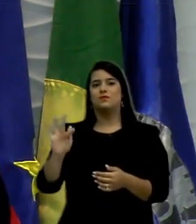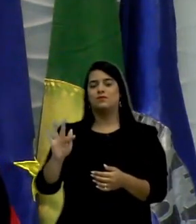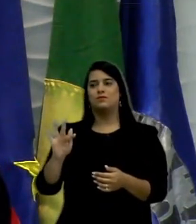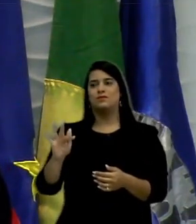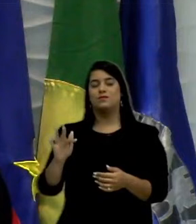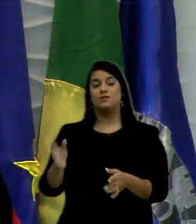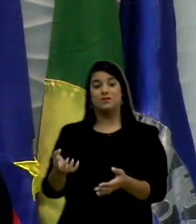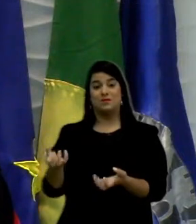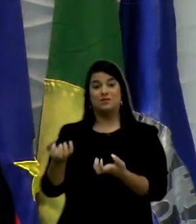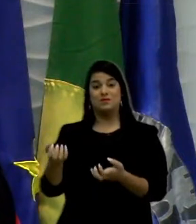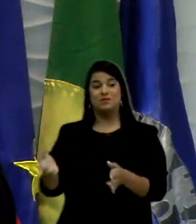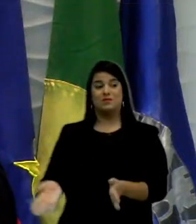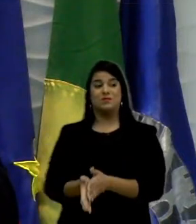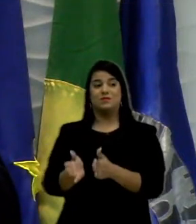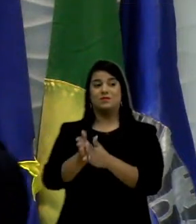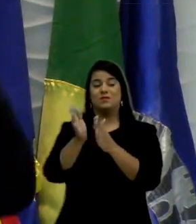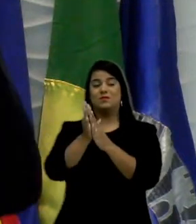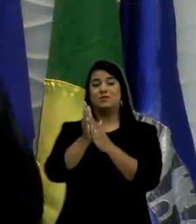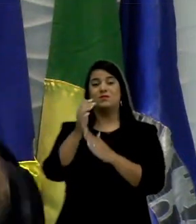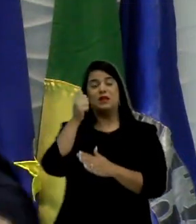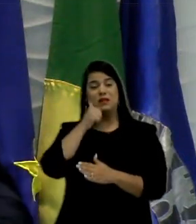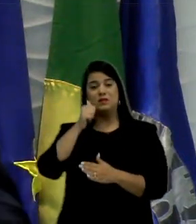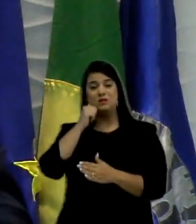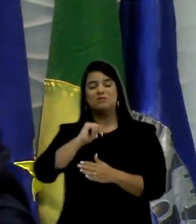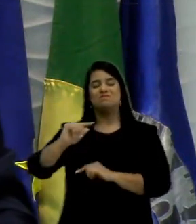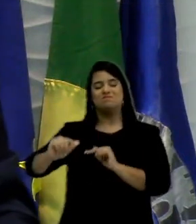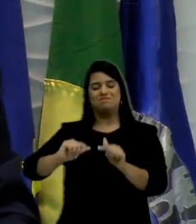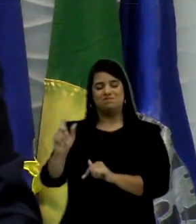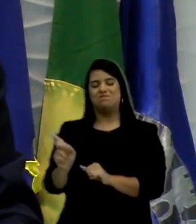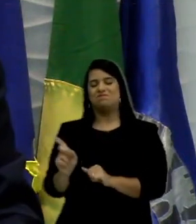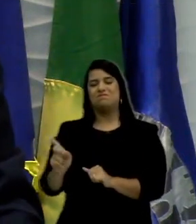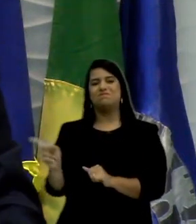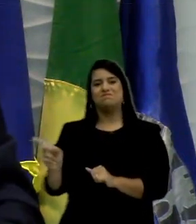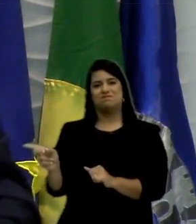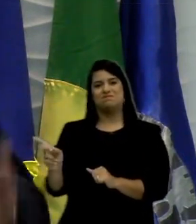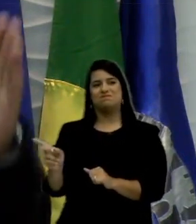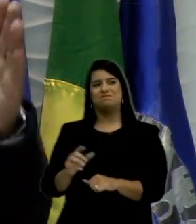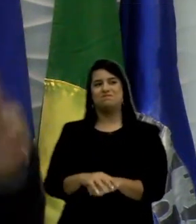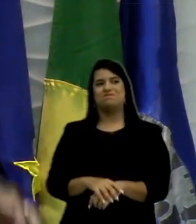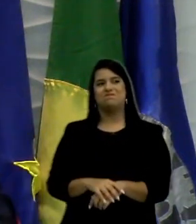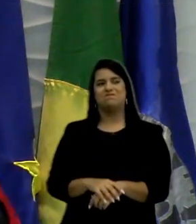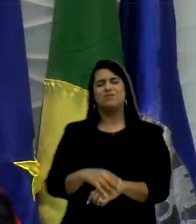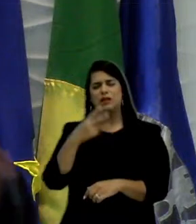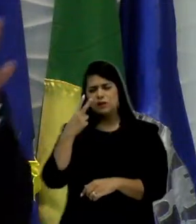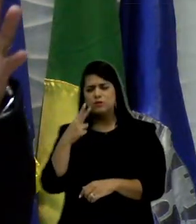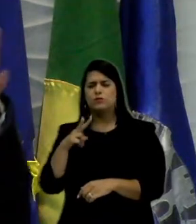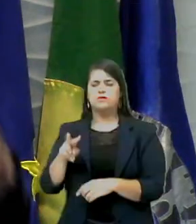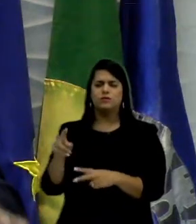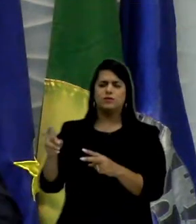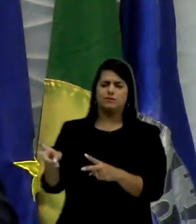quero parabenizar aquelas guerreiras que trabalham ali na mandioca. Fiquei